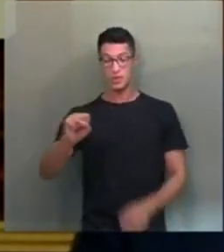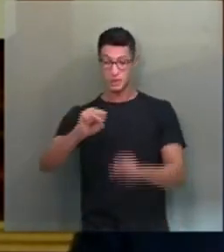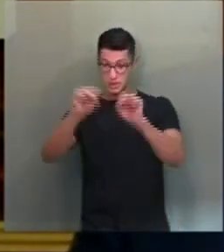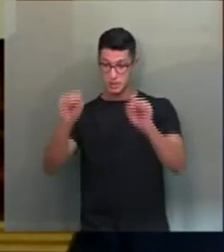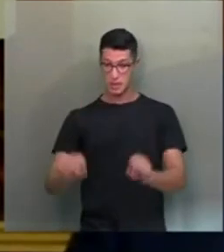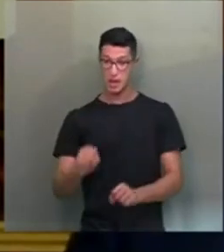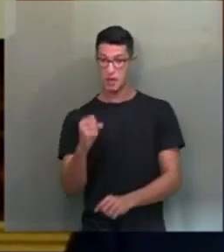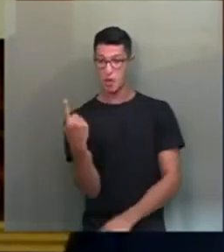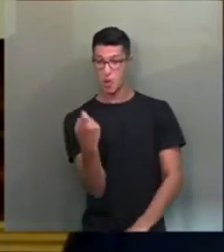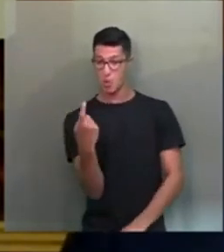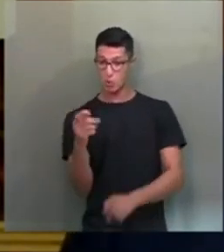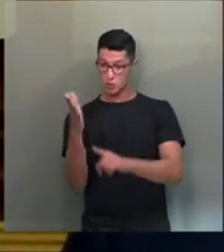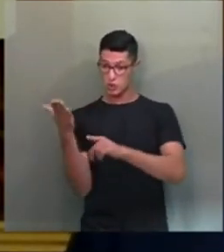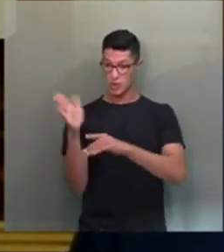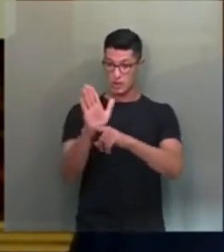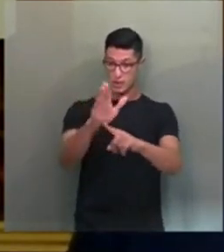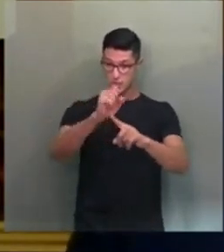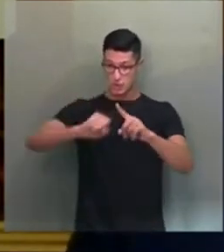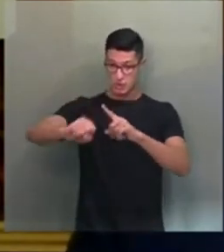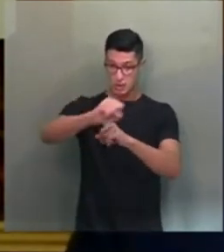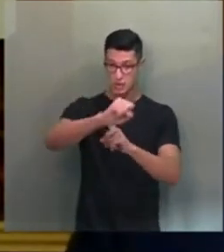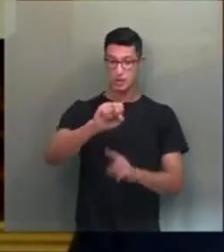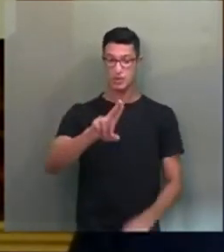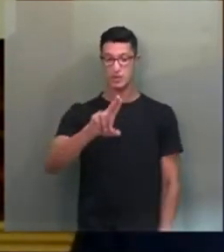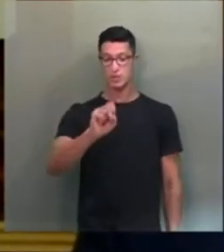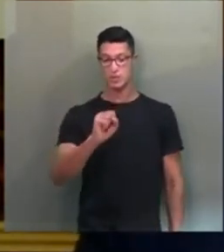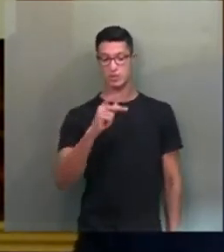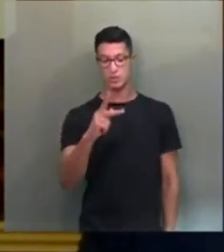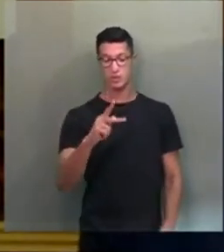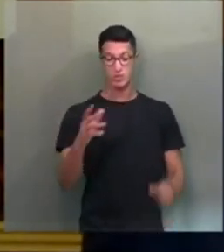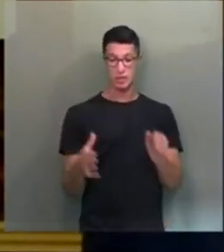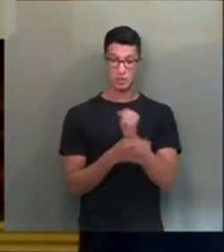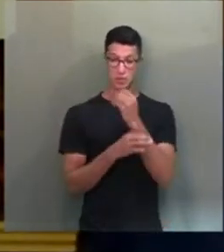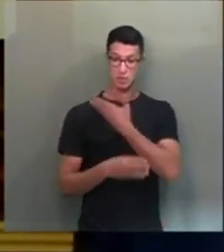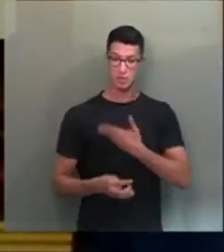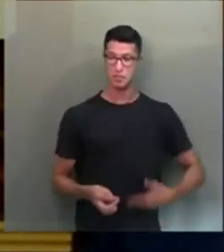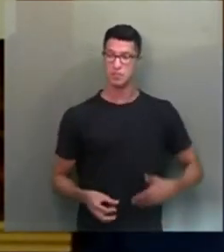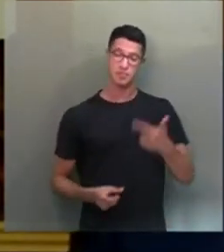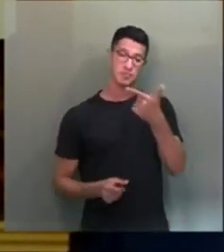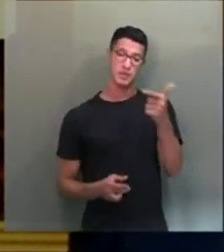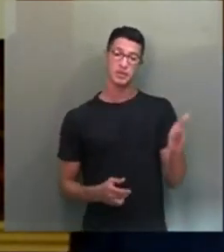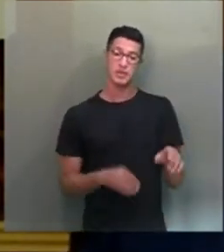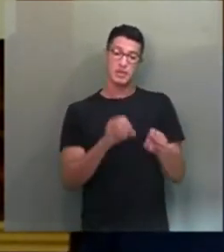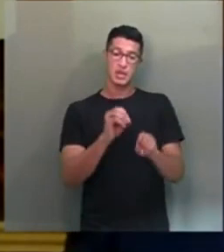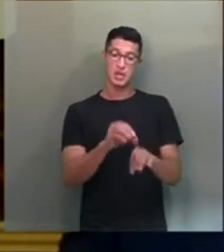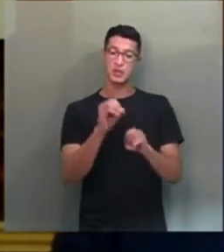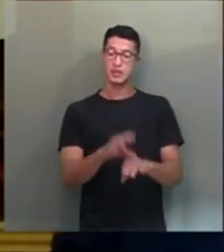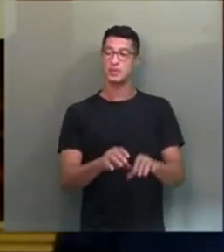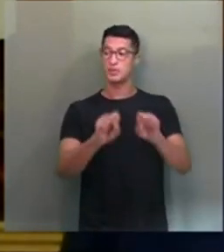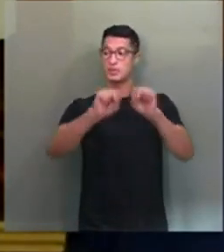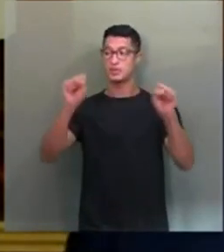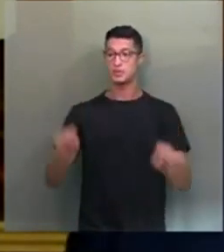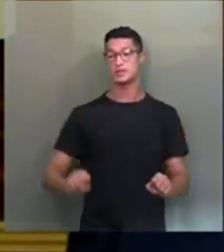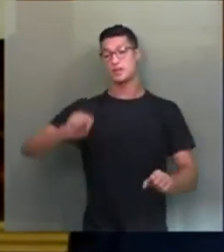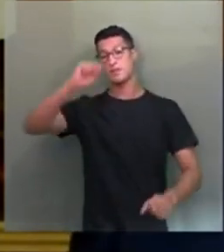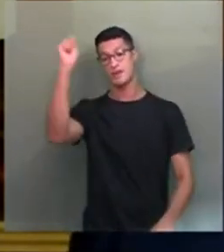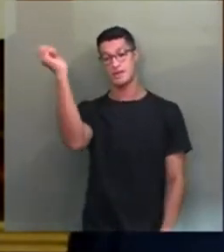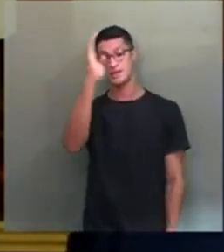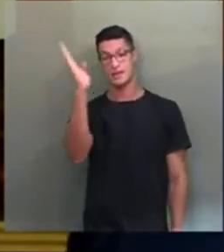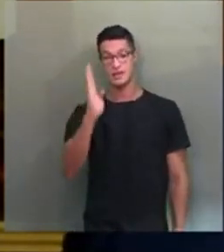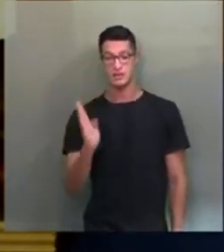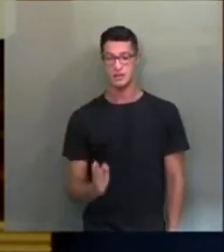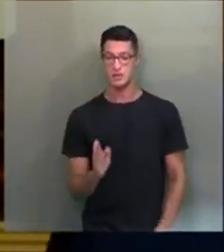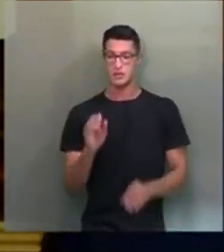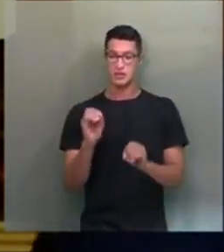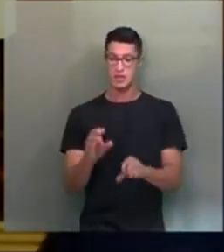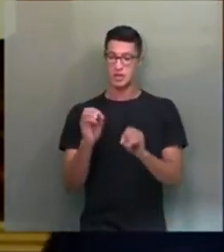Sistema Único de Assistência Social, o SUSP, de Segurança Pública, e não tínhamos na educação um Sistema Nacional